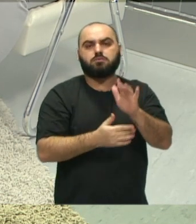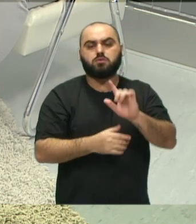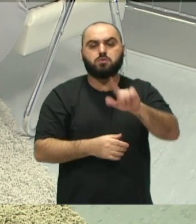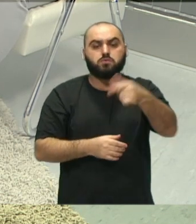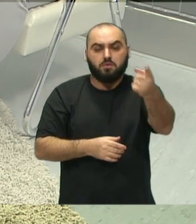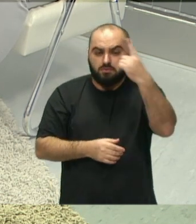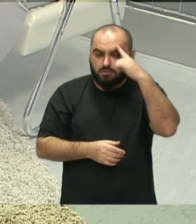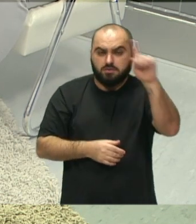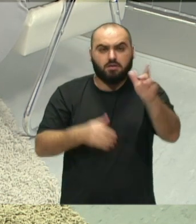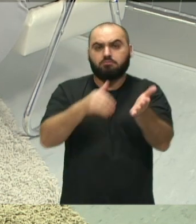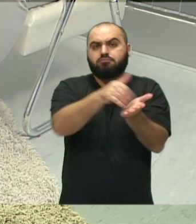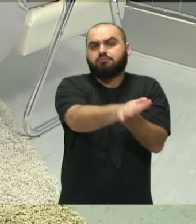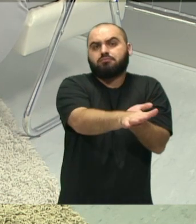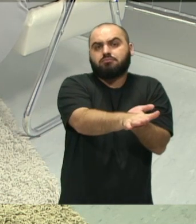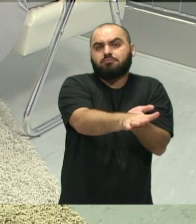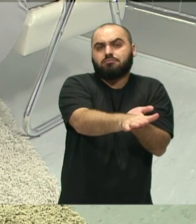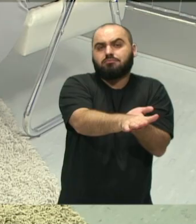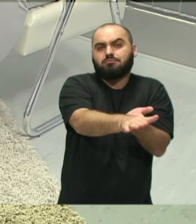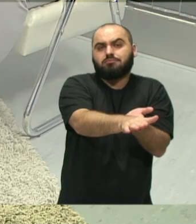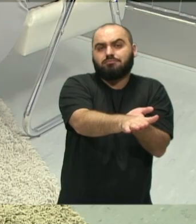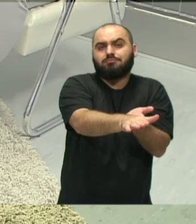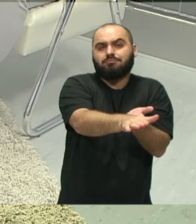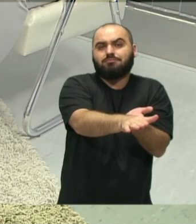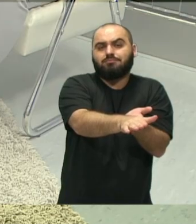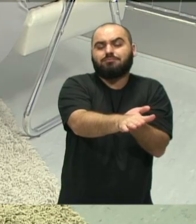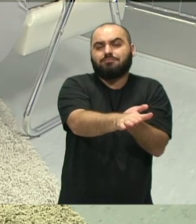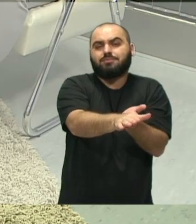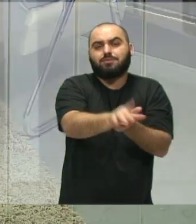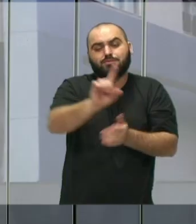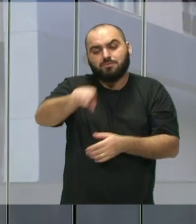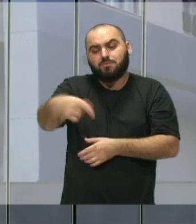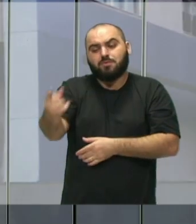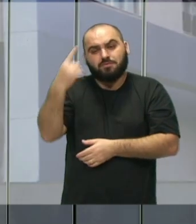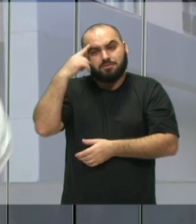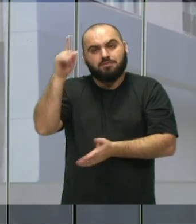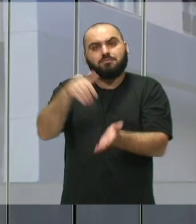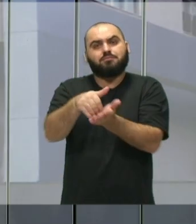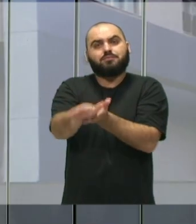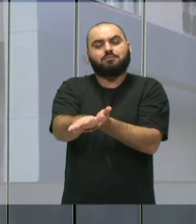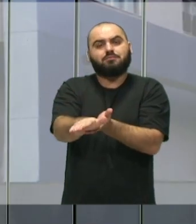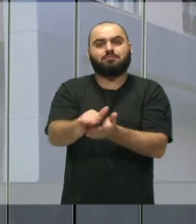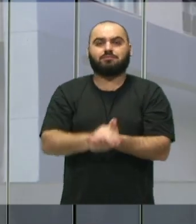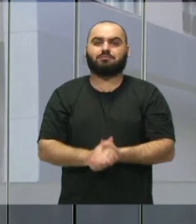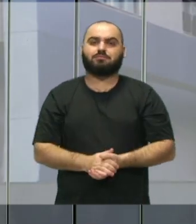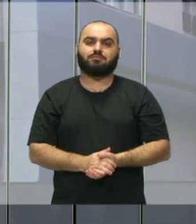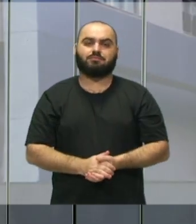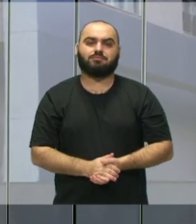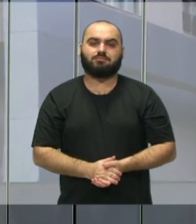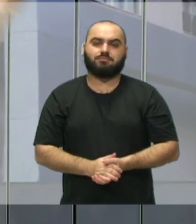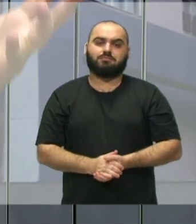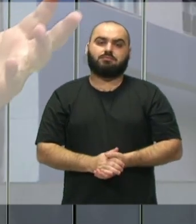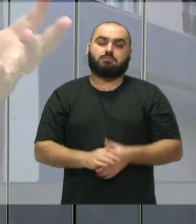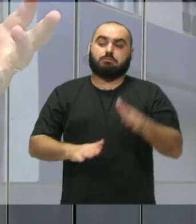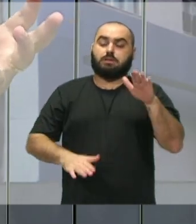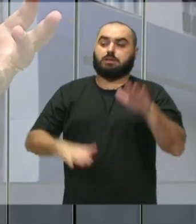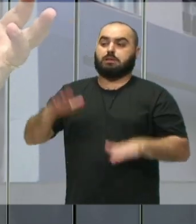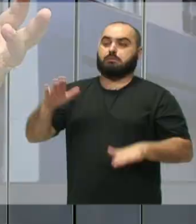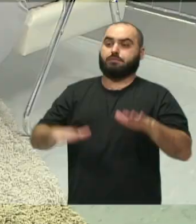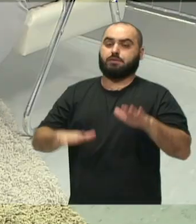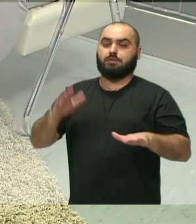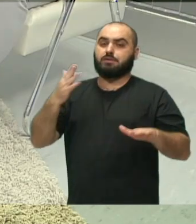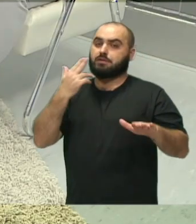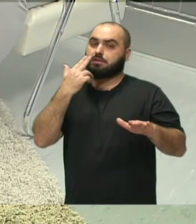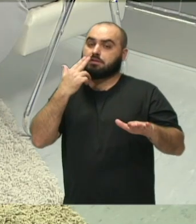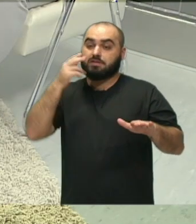dia ele está exonerado do cargo. No outro dia ele já não comanda mais aquela escola, dependendo da compreensão